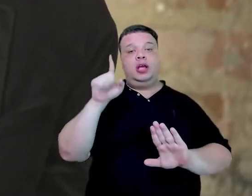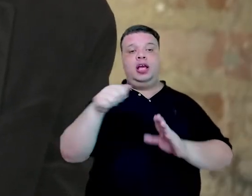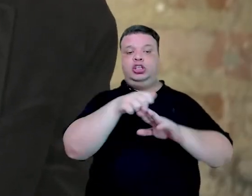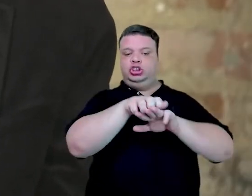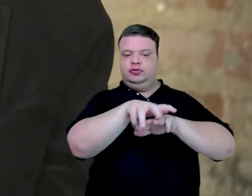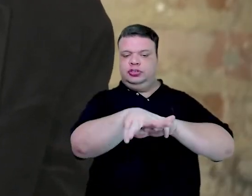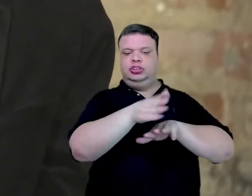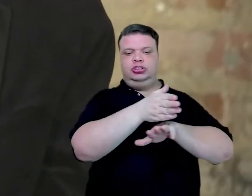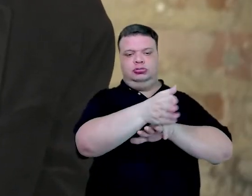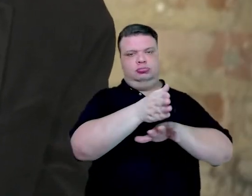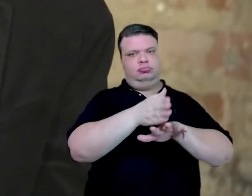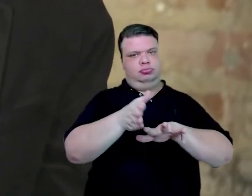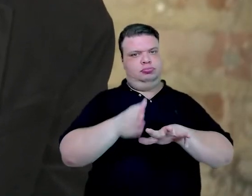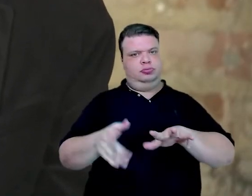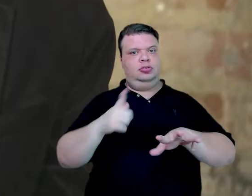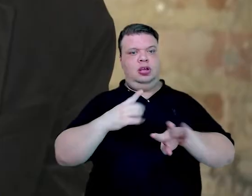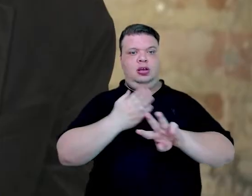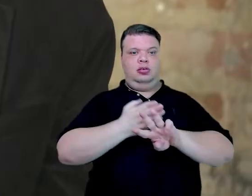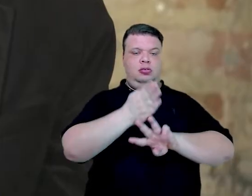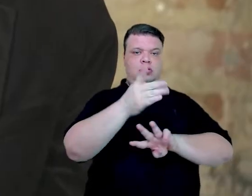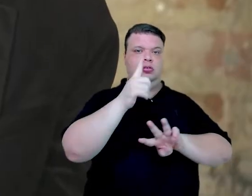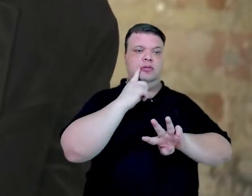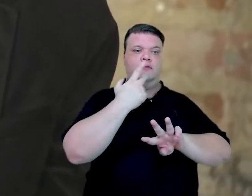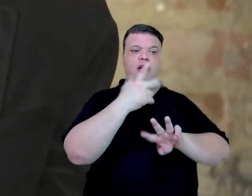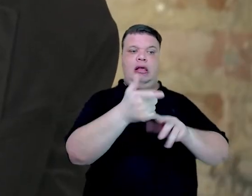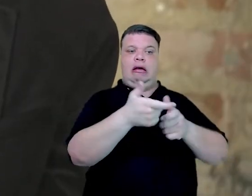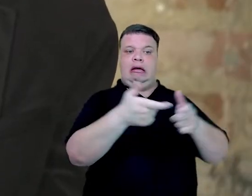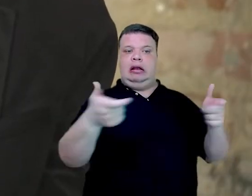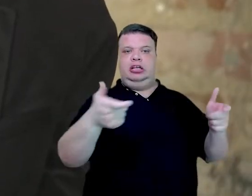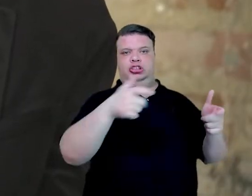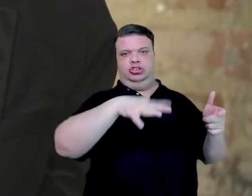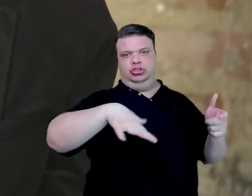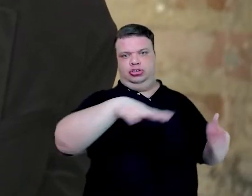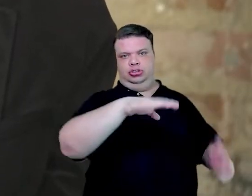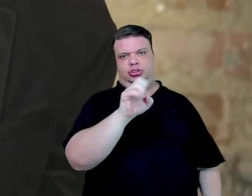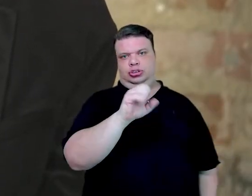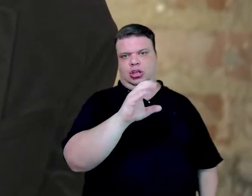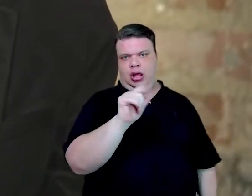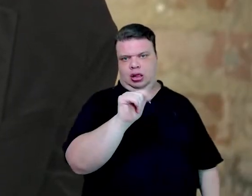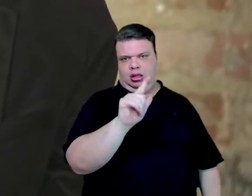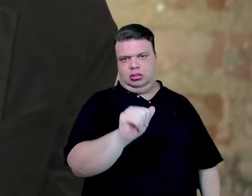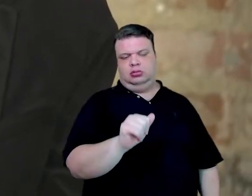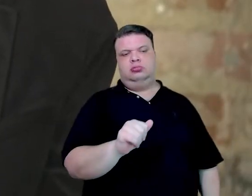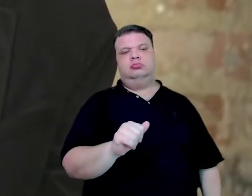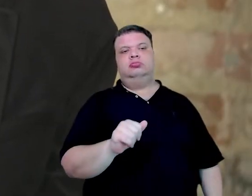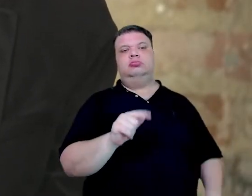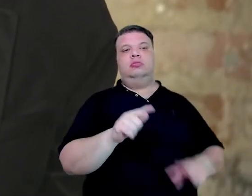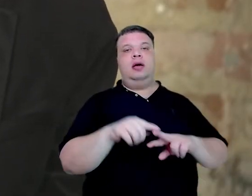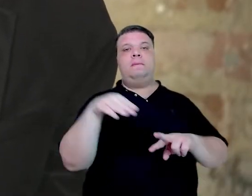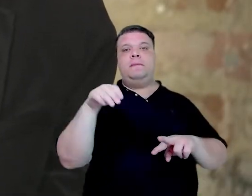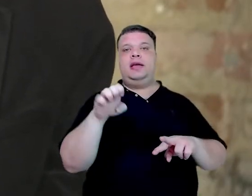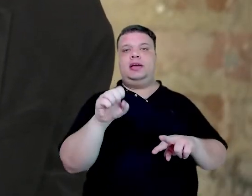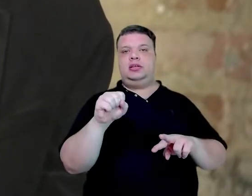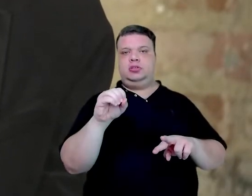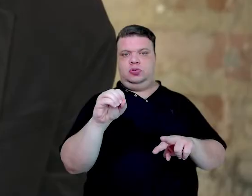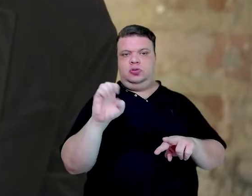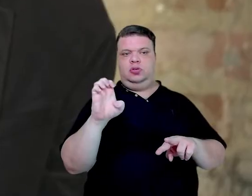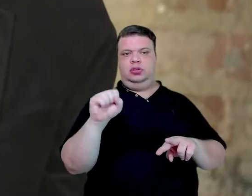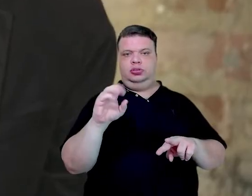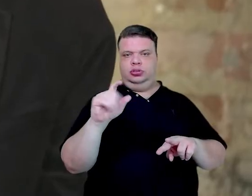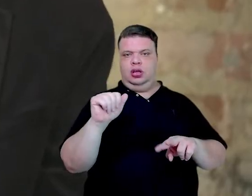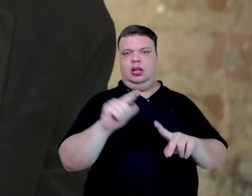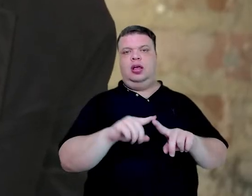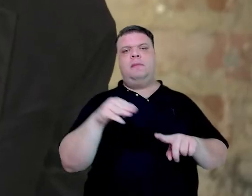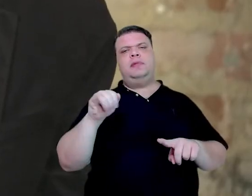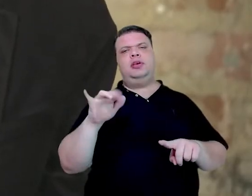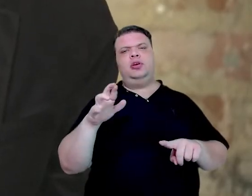mesoescala e microescala. Os processos de grande escala, eles se dão basicamente e interferem na mudança